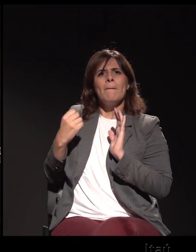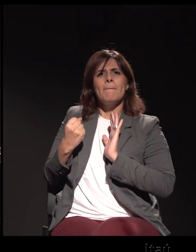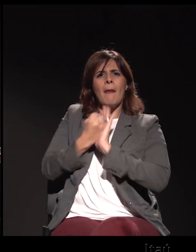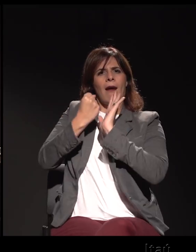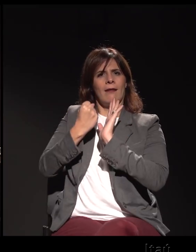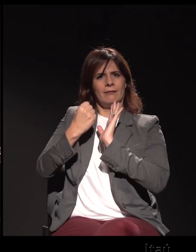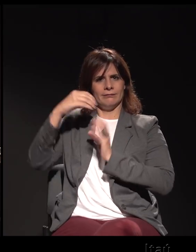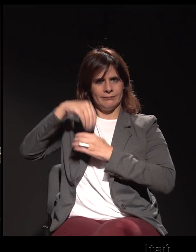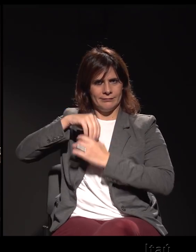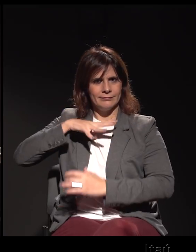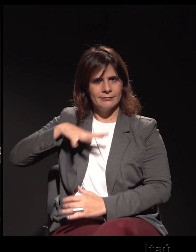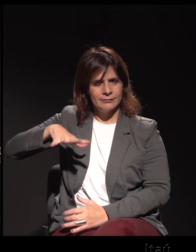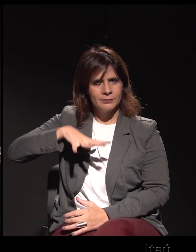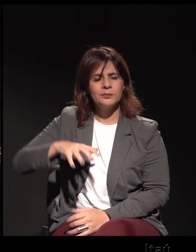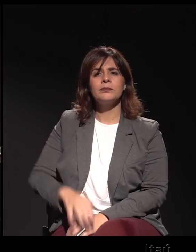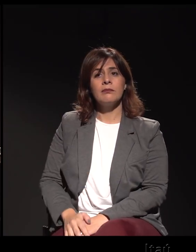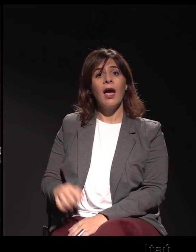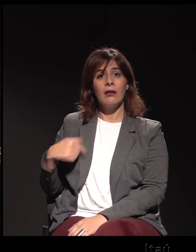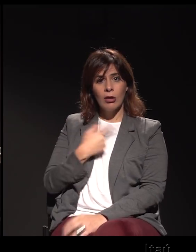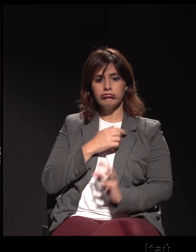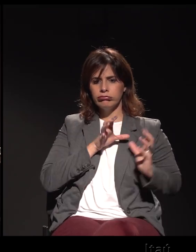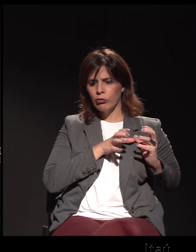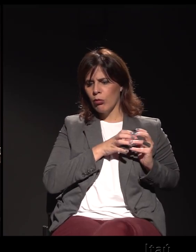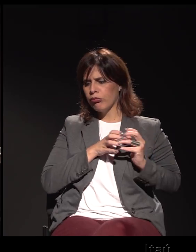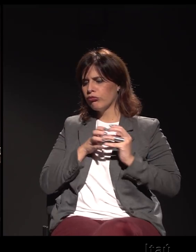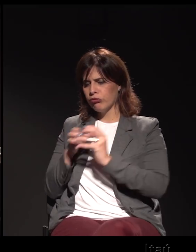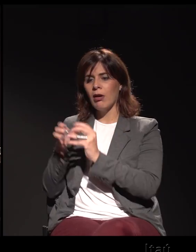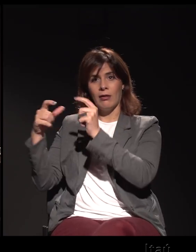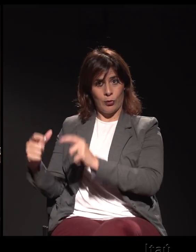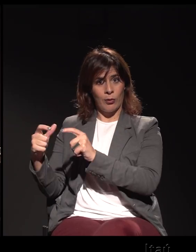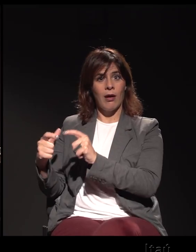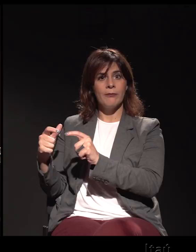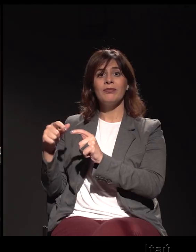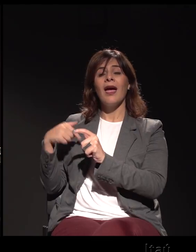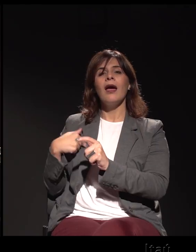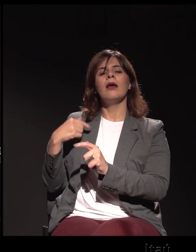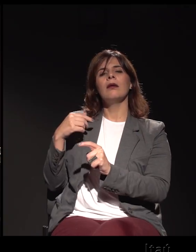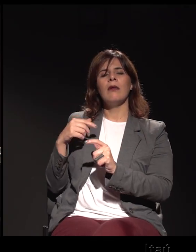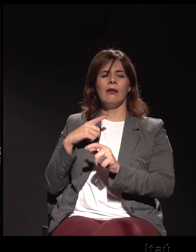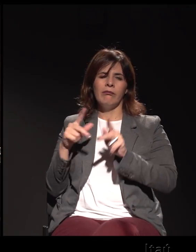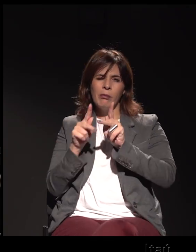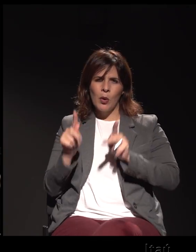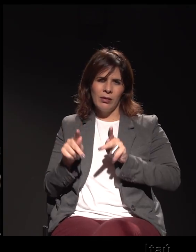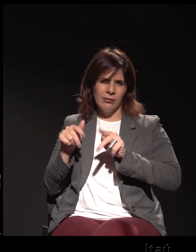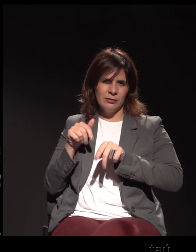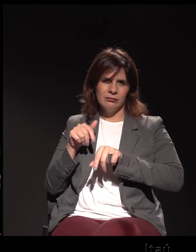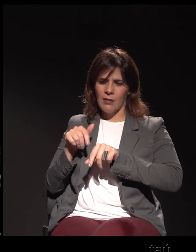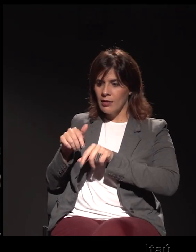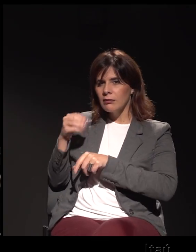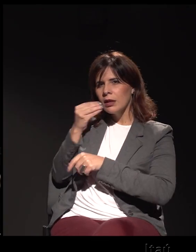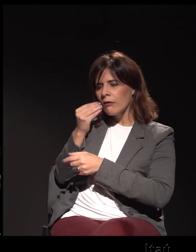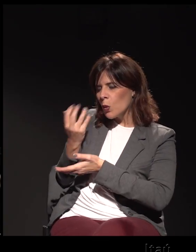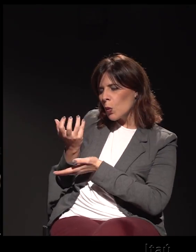a gente ia nesse lugar e, com um programa, a gente captava os sons, o espectro sonoro